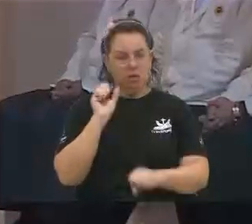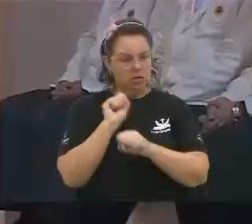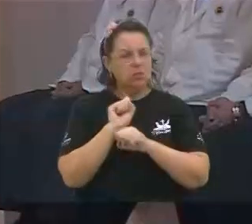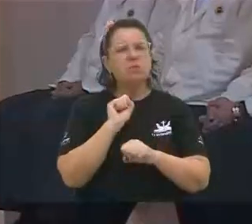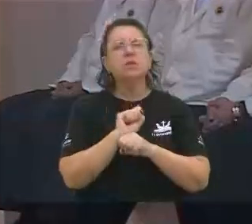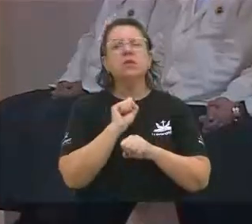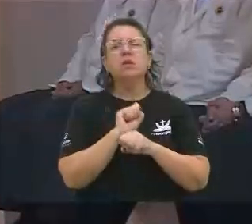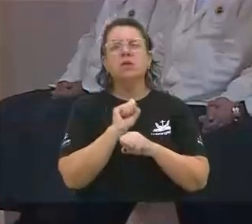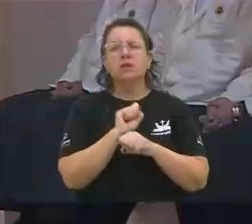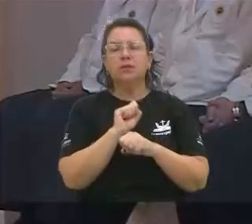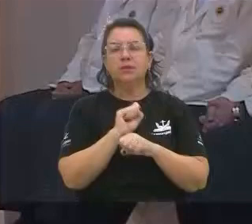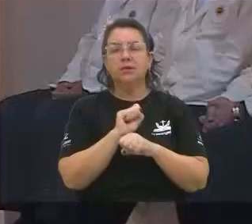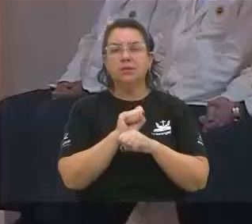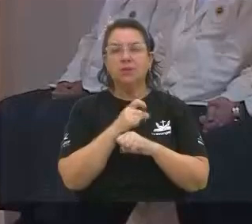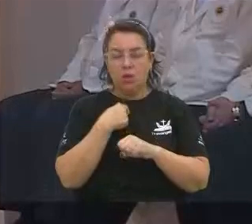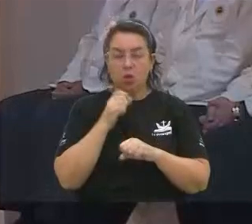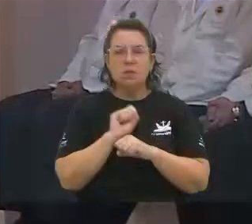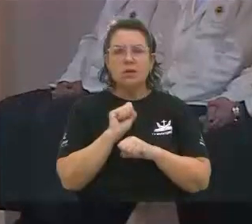esperar